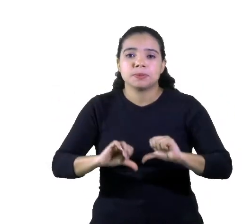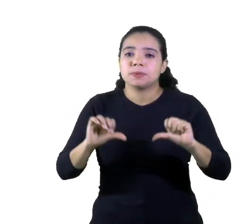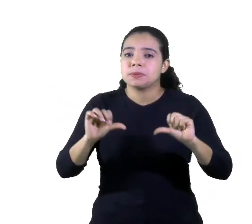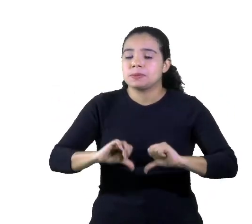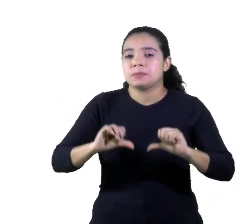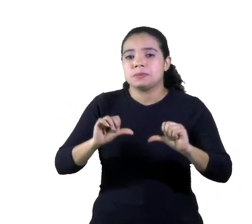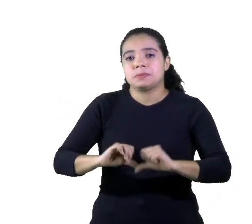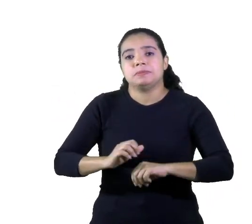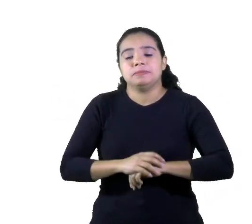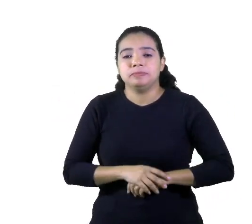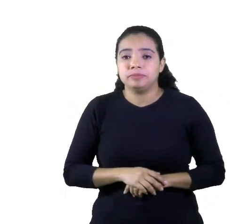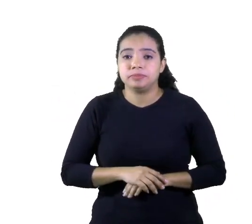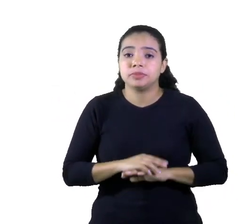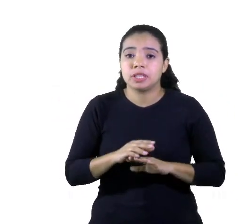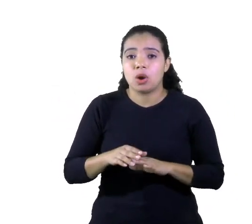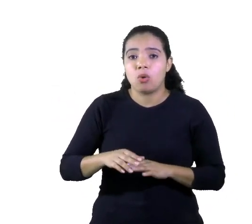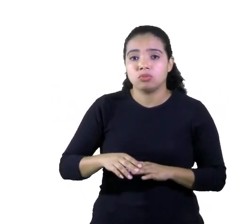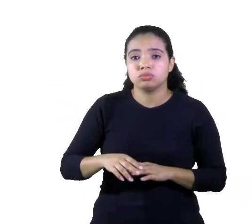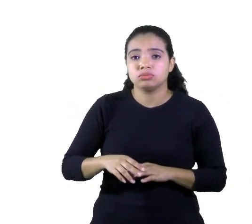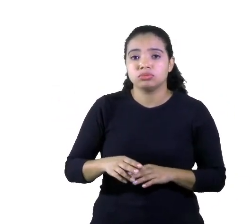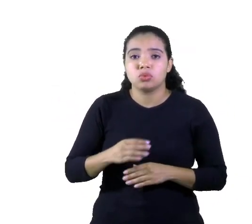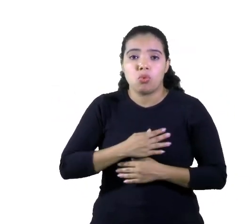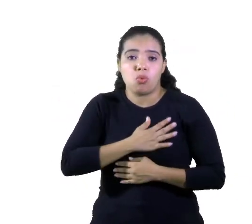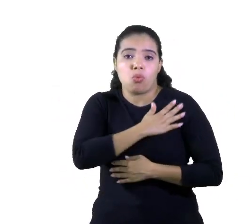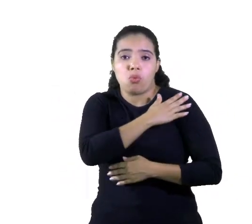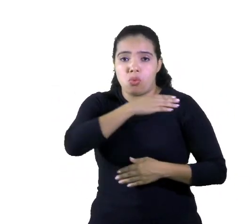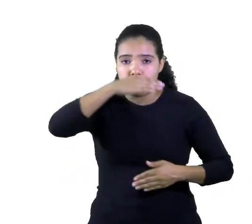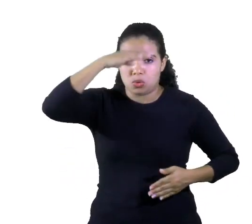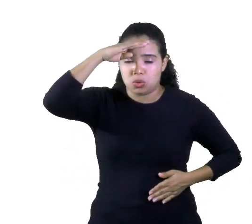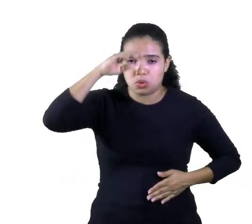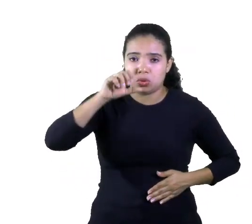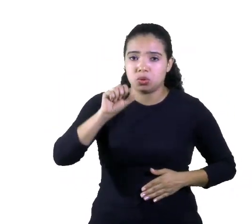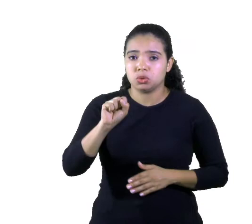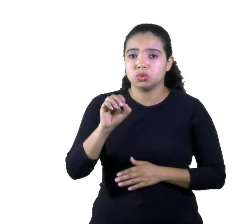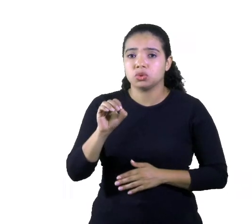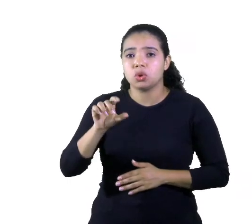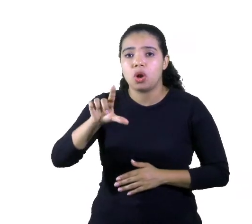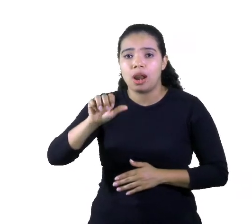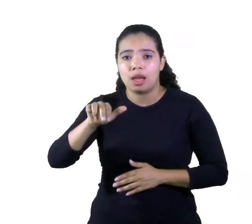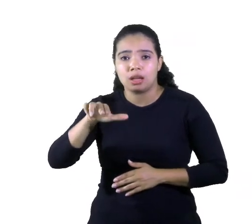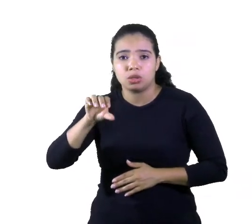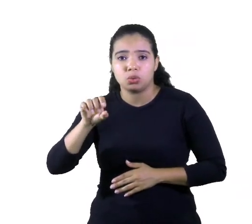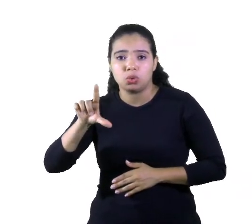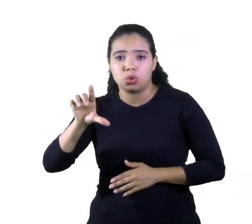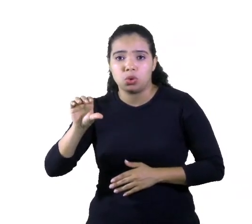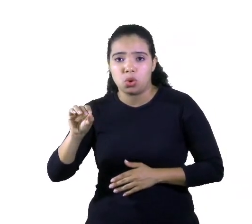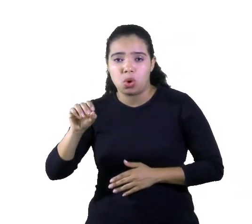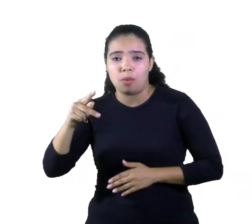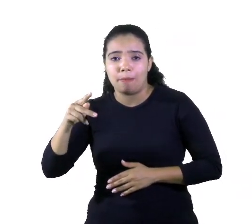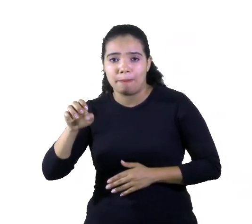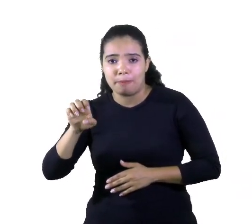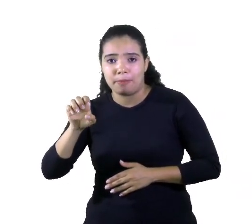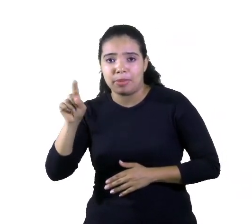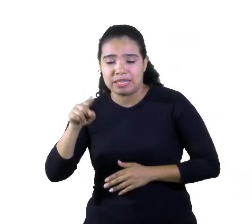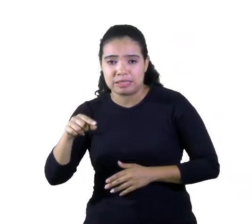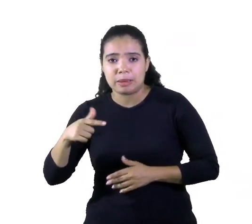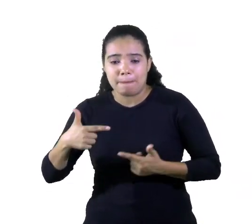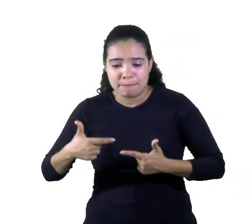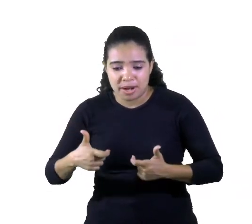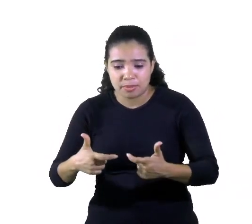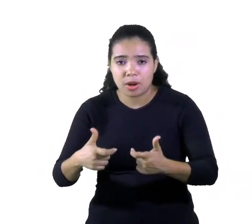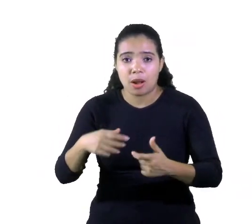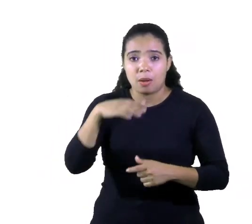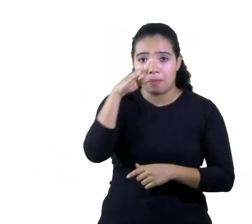O general Solano Lopes, ele vai provocar essa guerra. O Brasil, juntamente com a Argentina e o